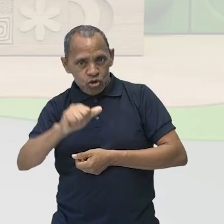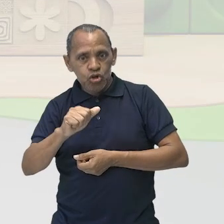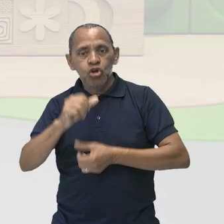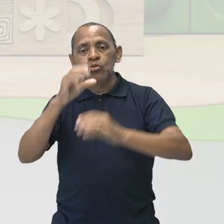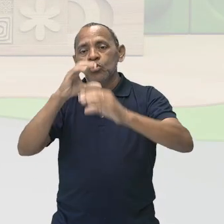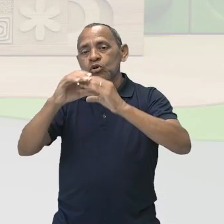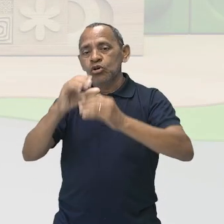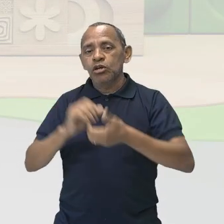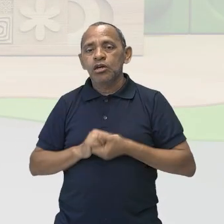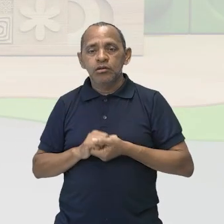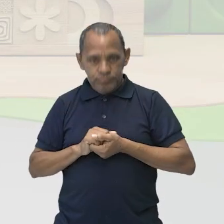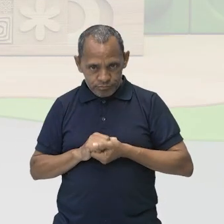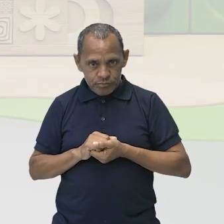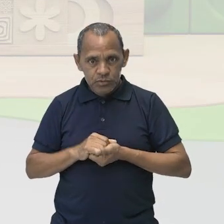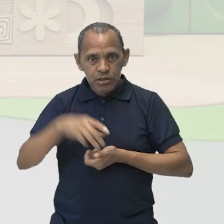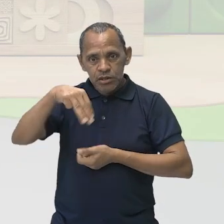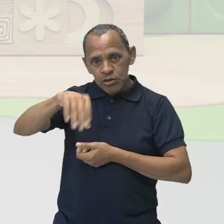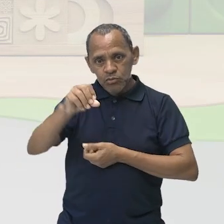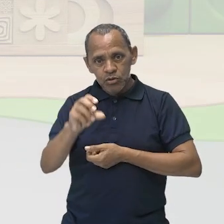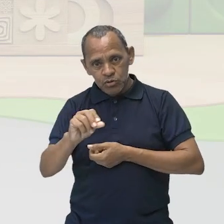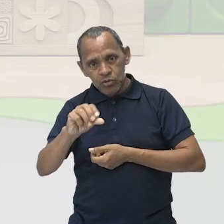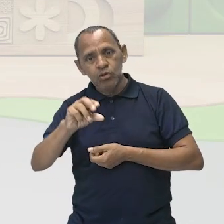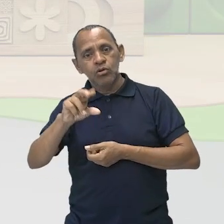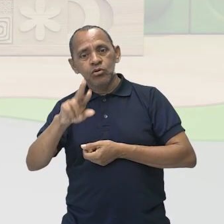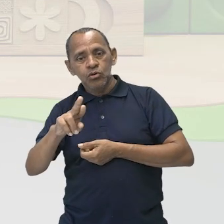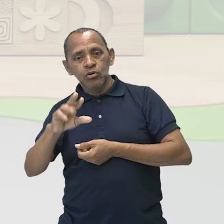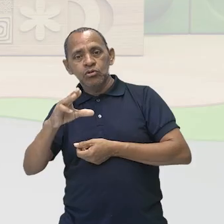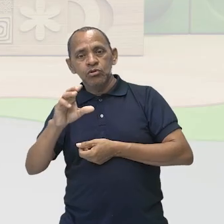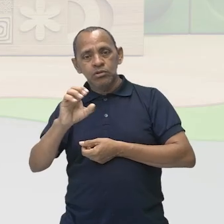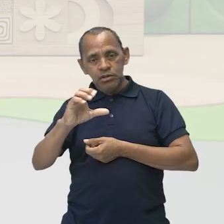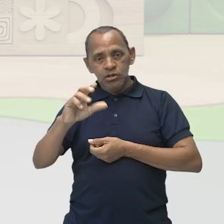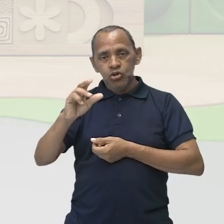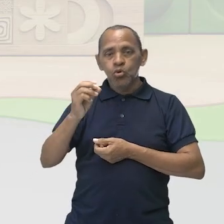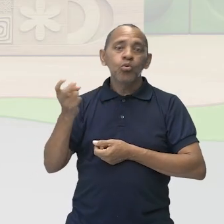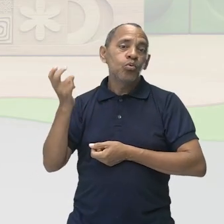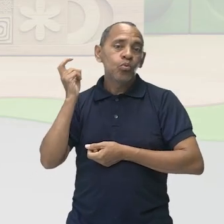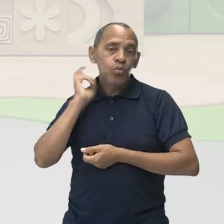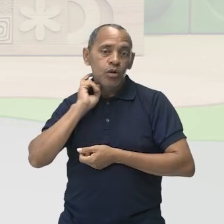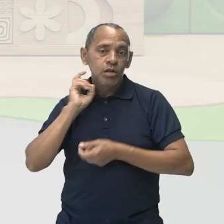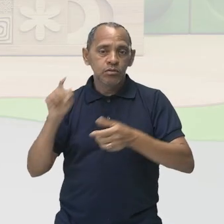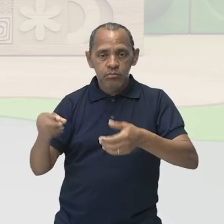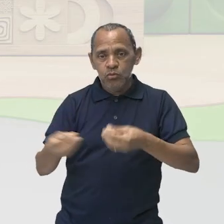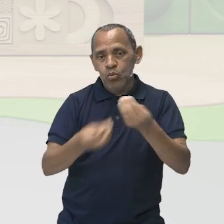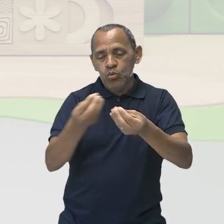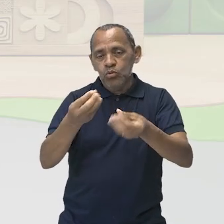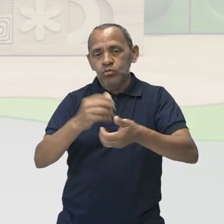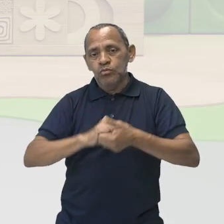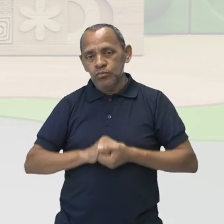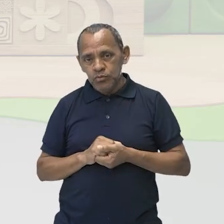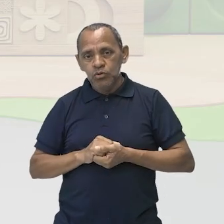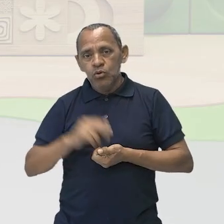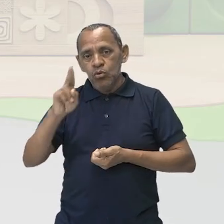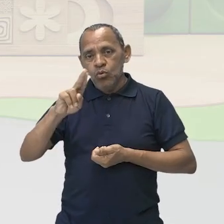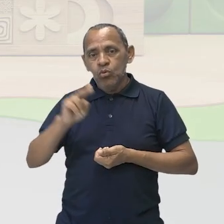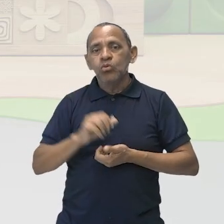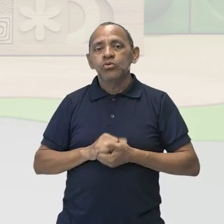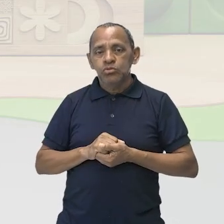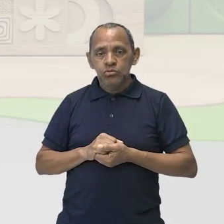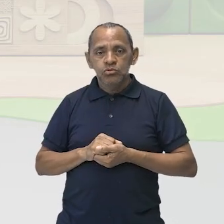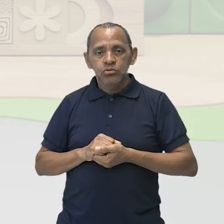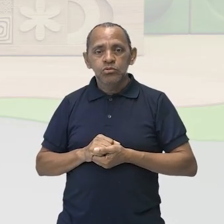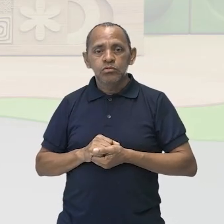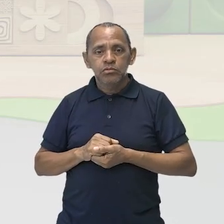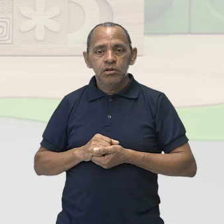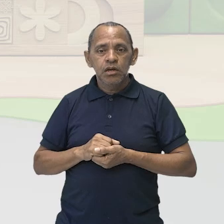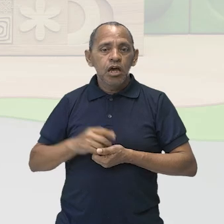Temos, então, os morcegos, que utilizam o ultrassom para ecolocalização. Eles emitem pulsos ultrassônicos e escutam o